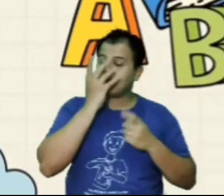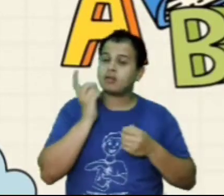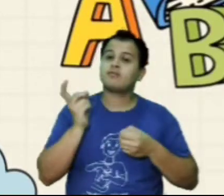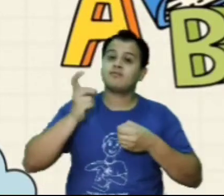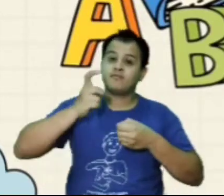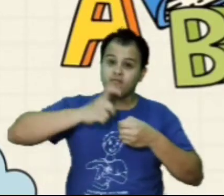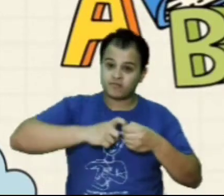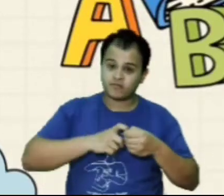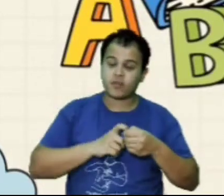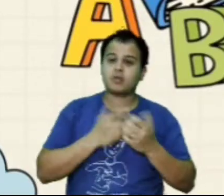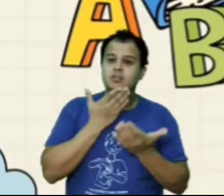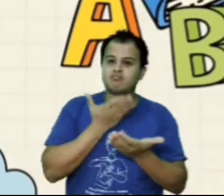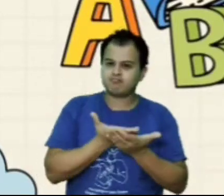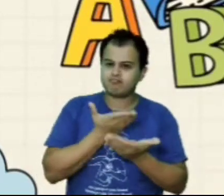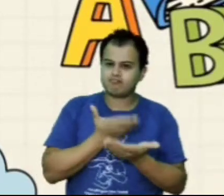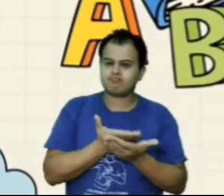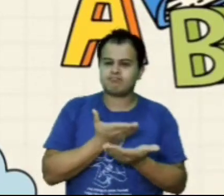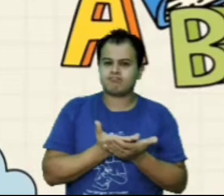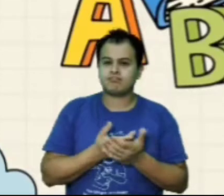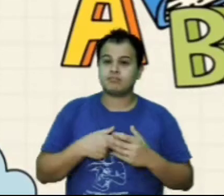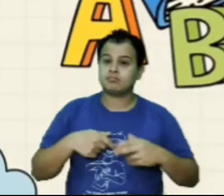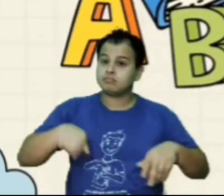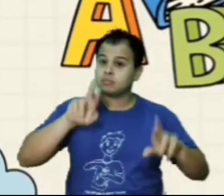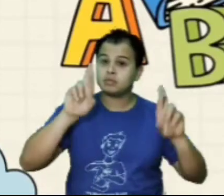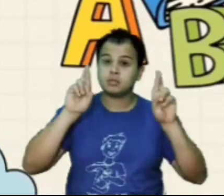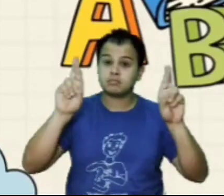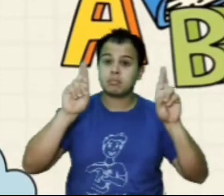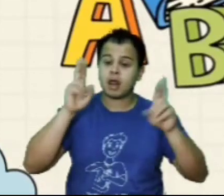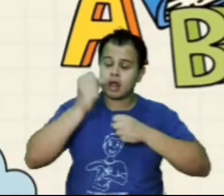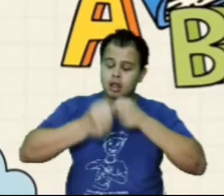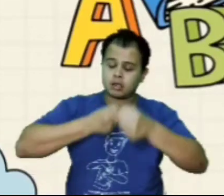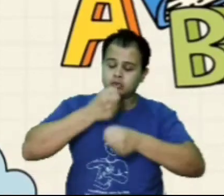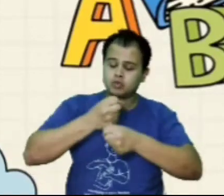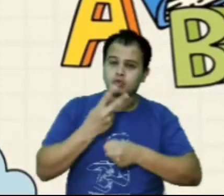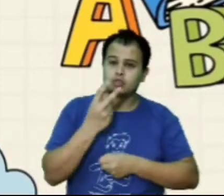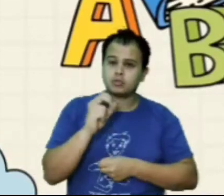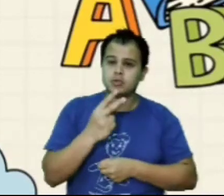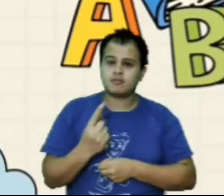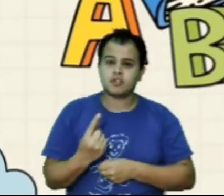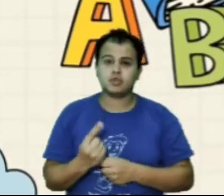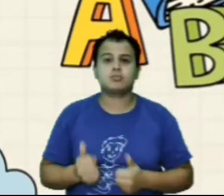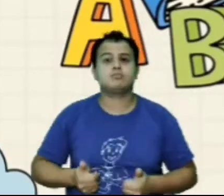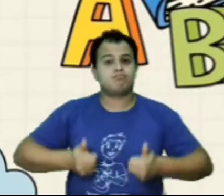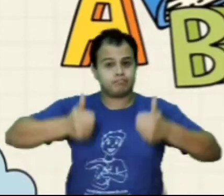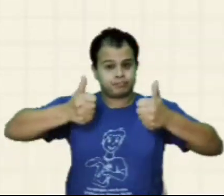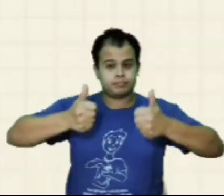fevereiro, que seja um ano de muita esperança para todos nós.